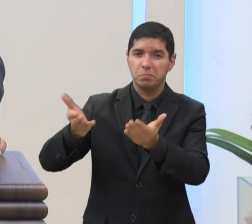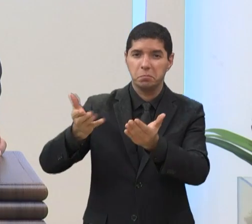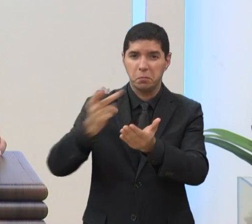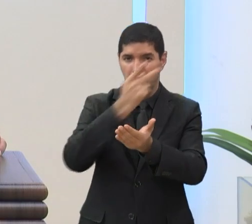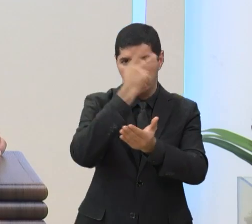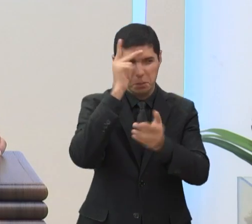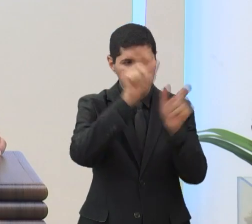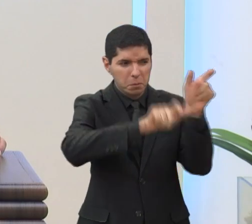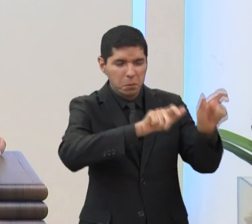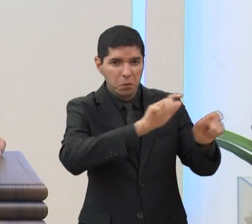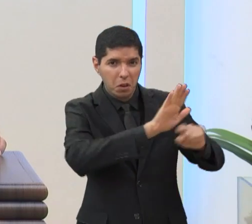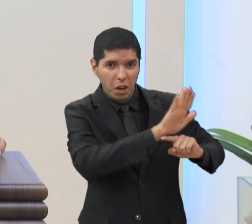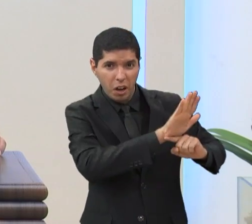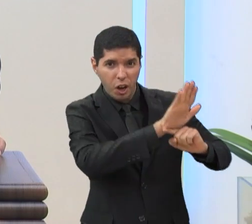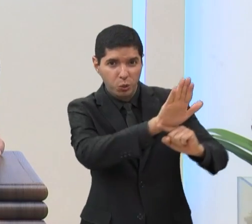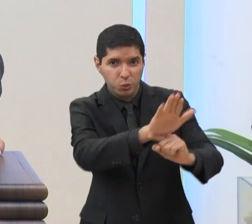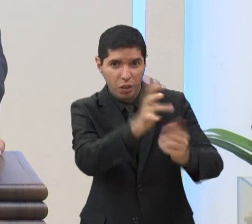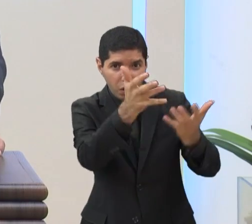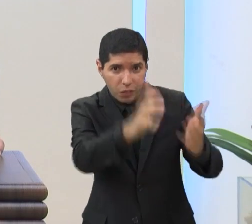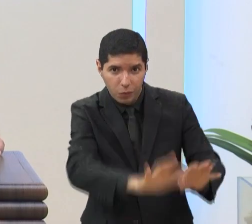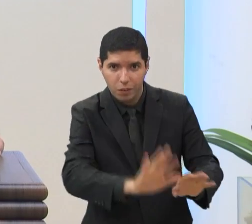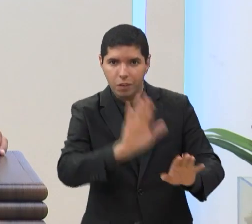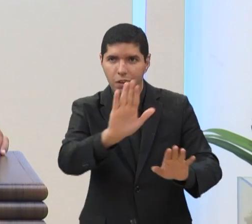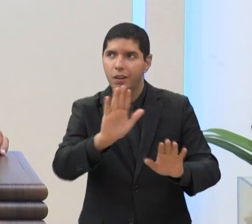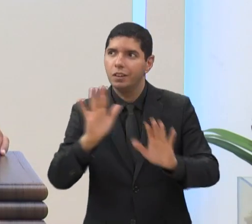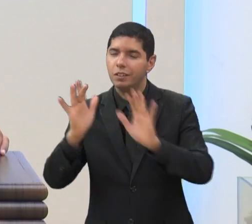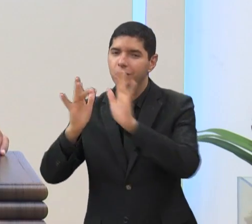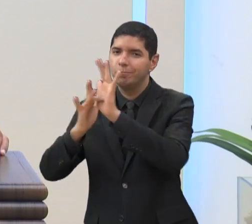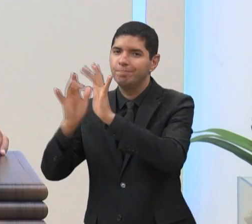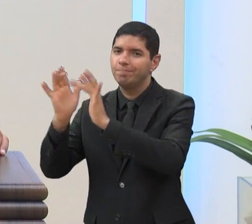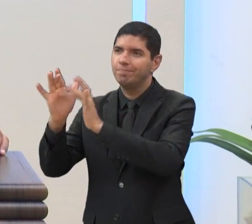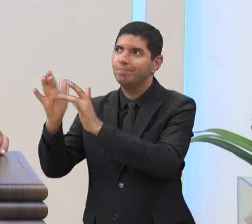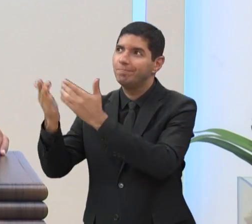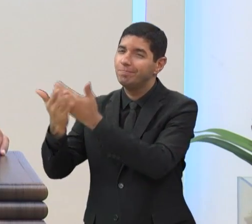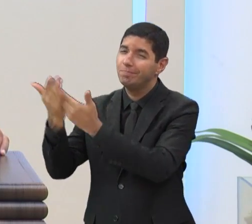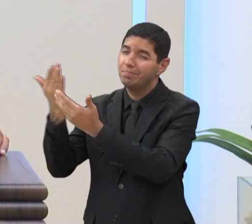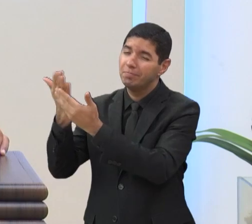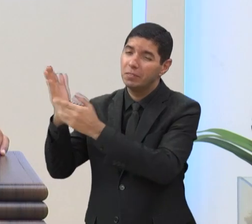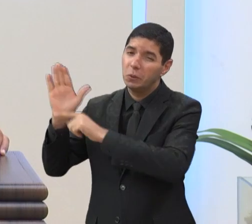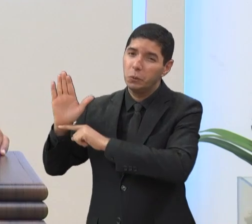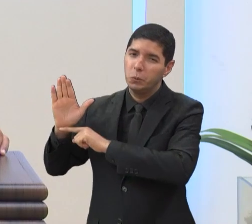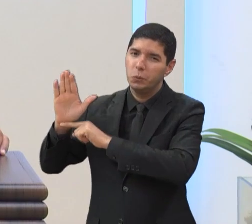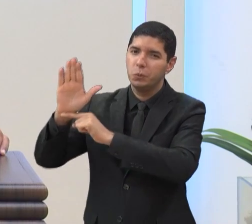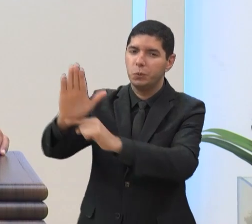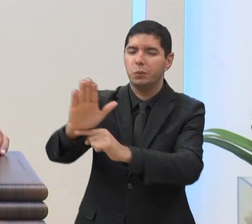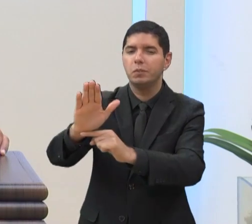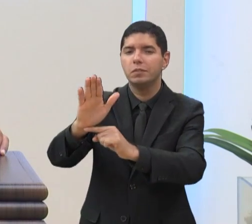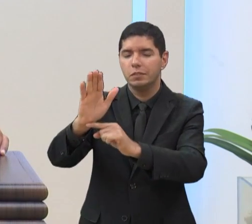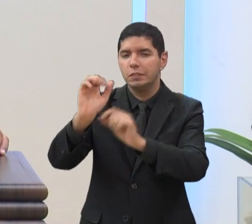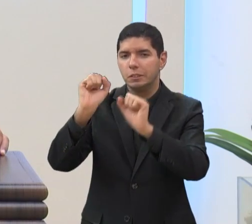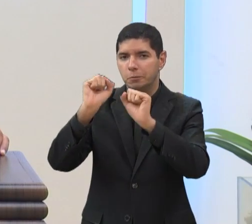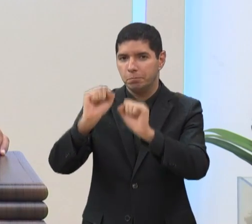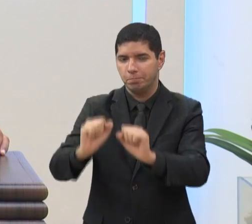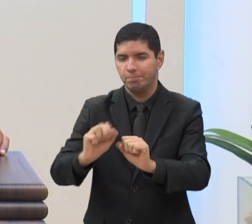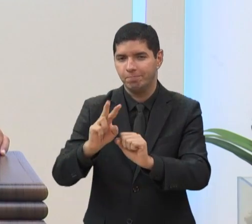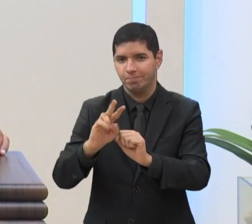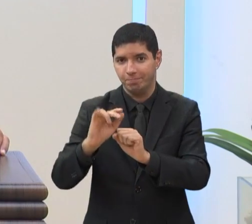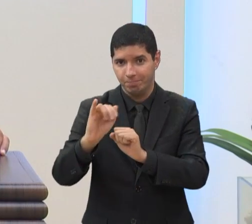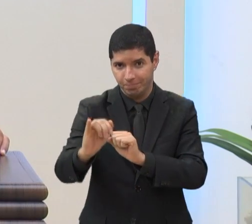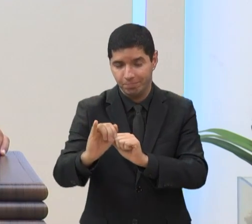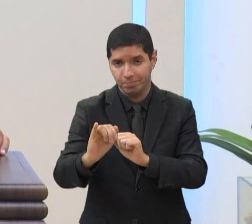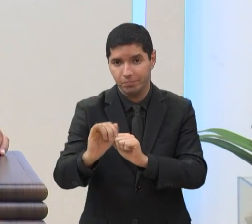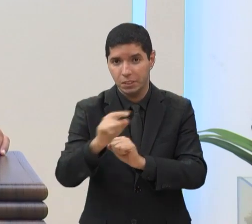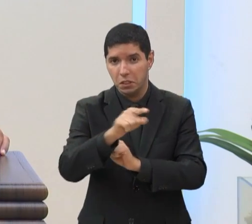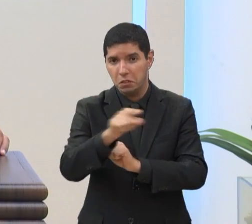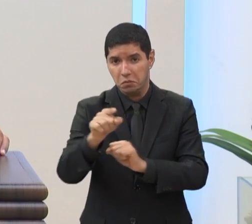te estende a mão, este Jesus esta noite estende a mão para te ajudar. Ainda que você